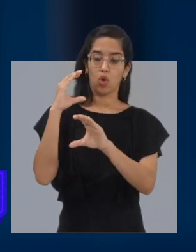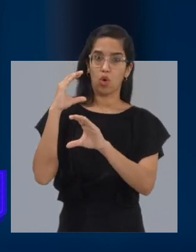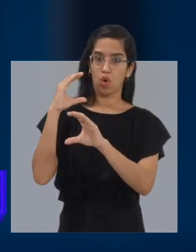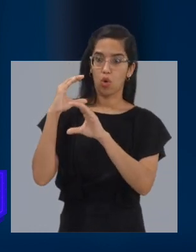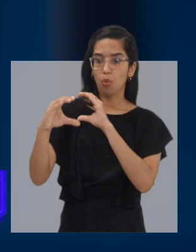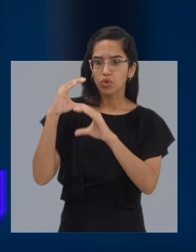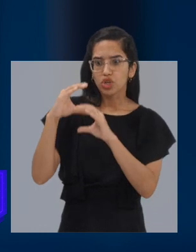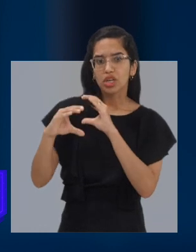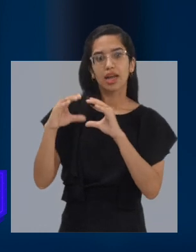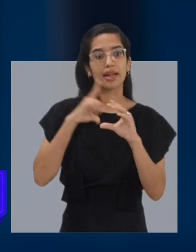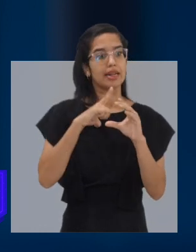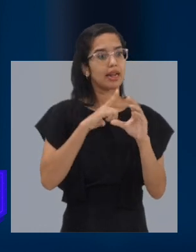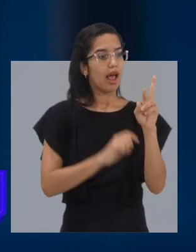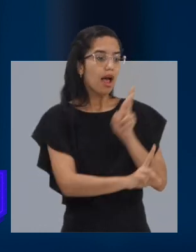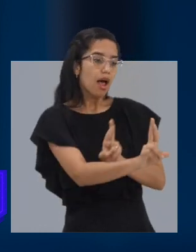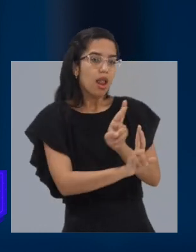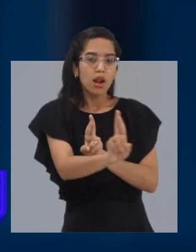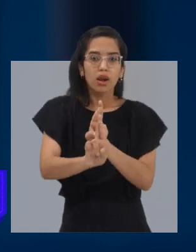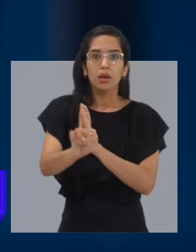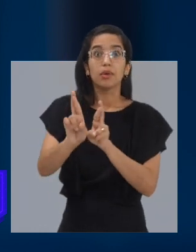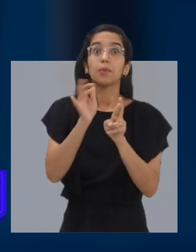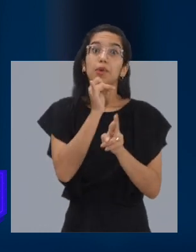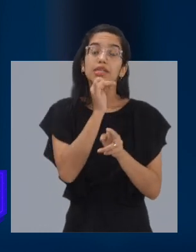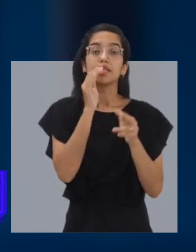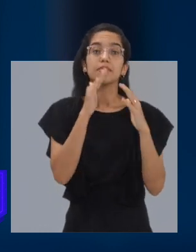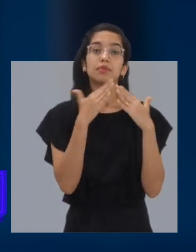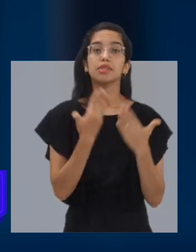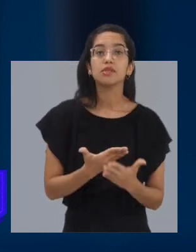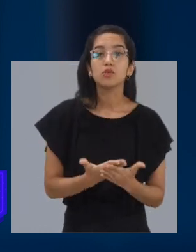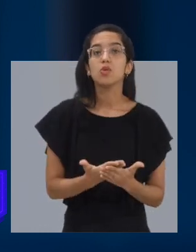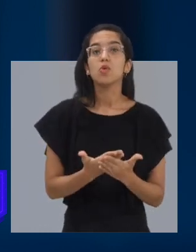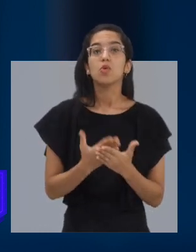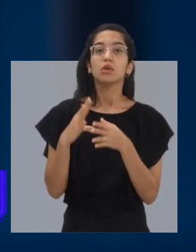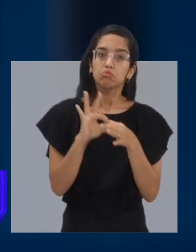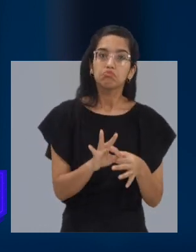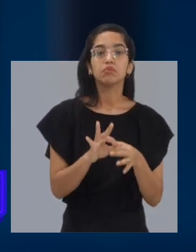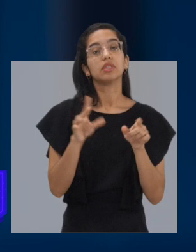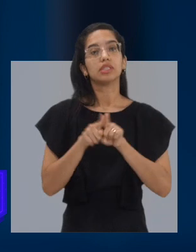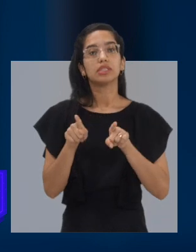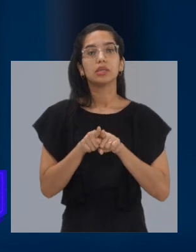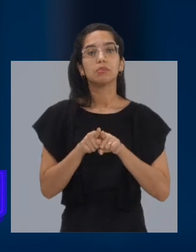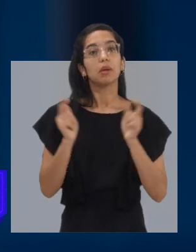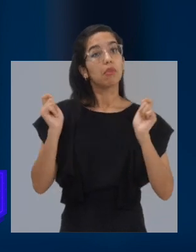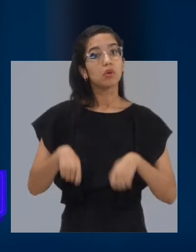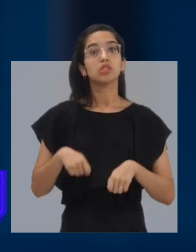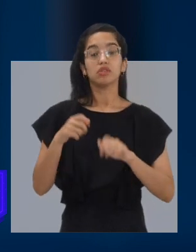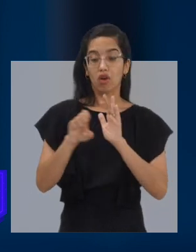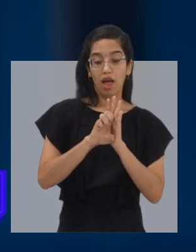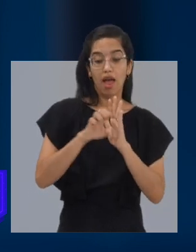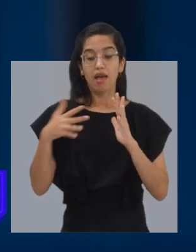ter uma relação próxima com as escolas, além de promover eventos